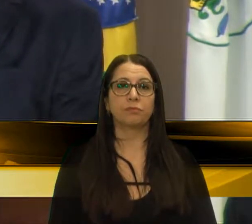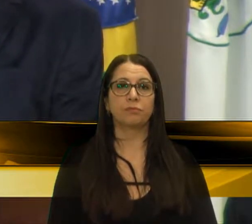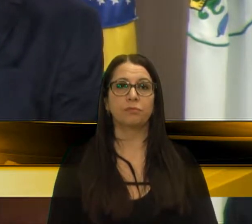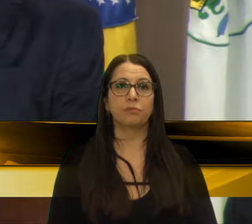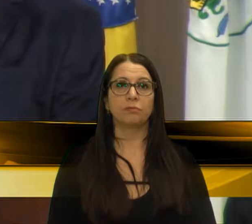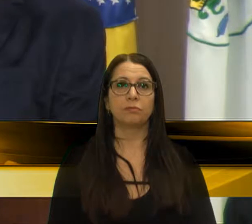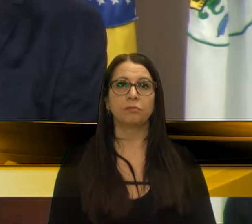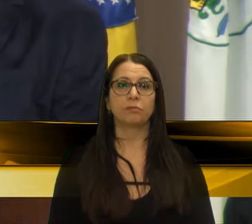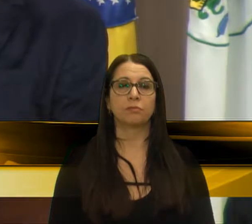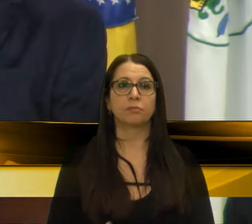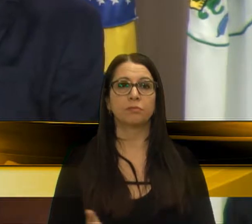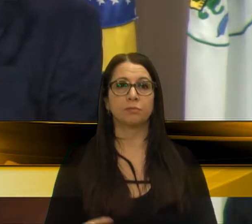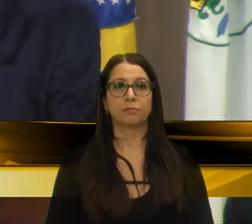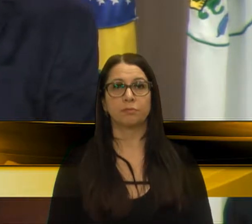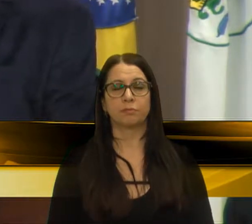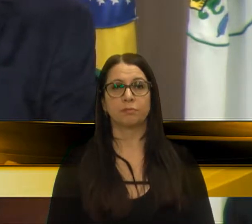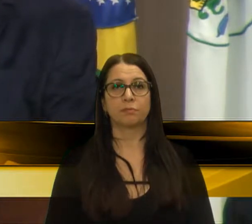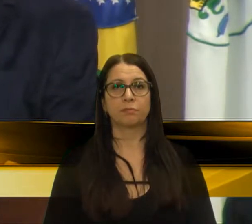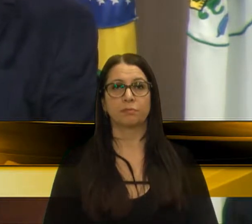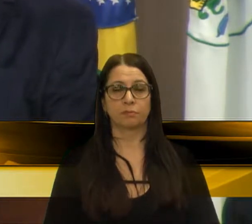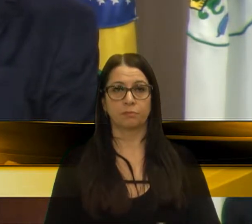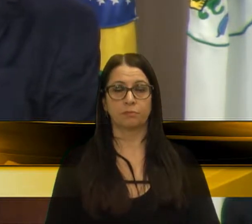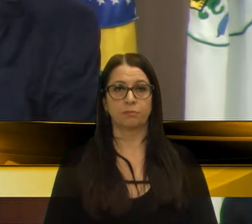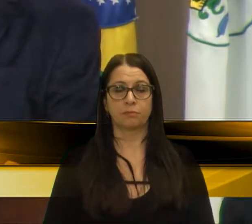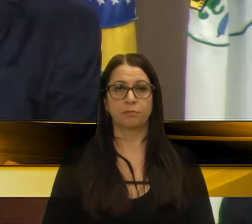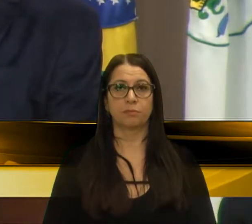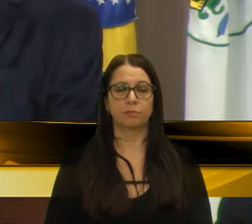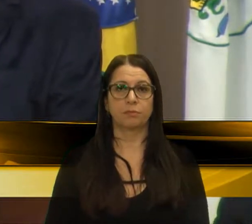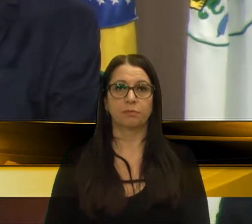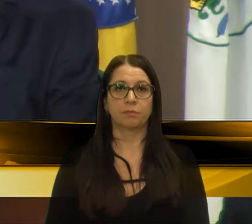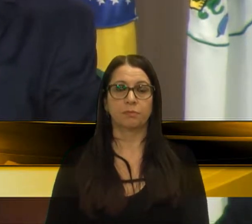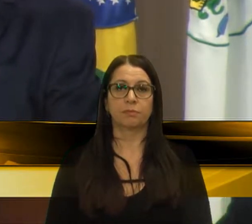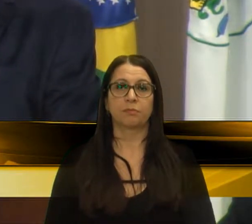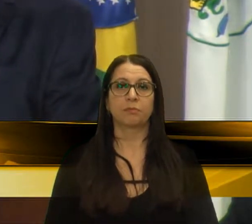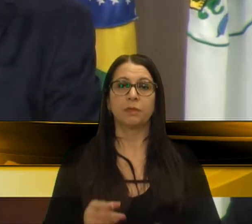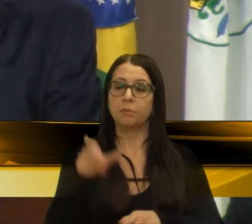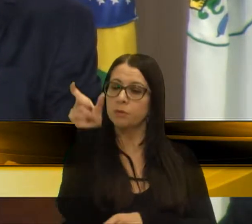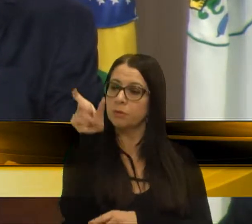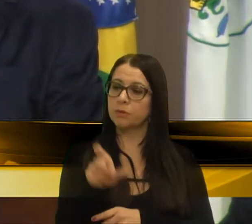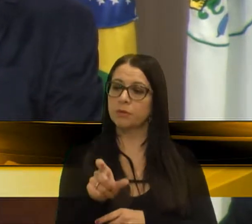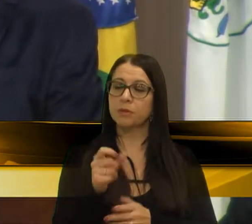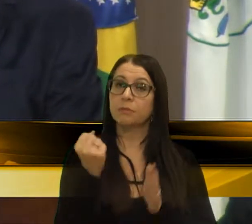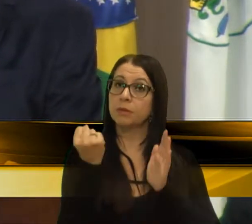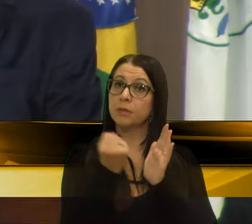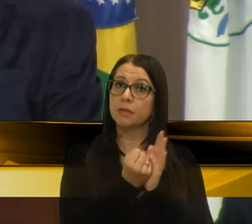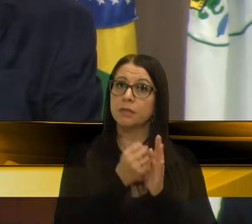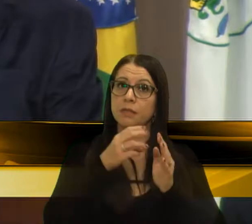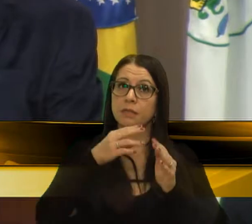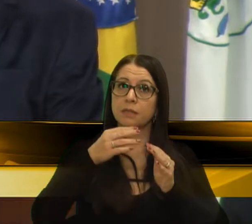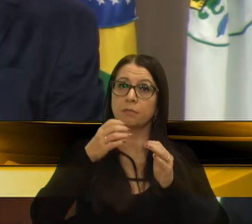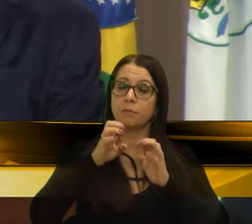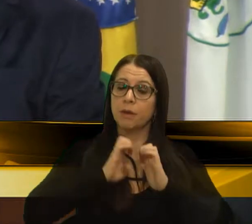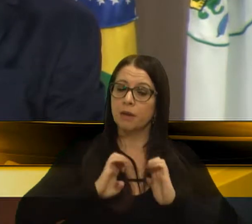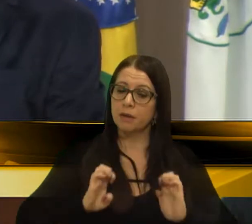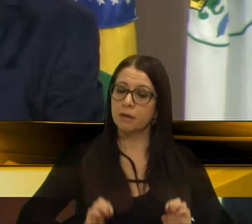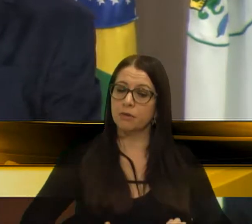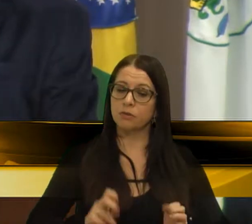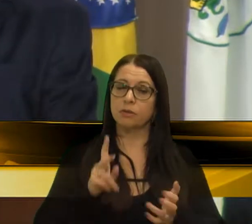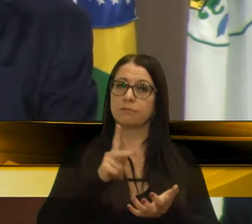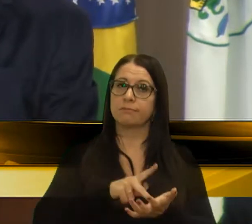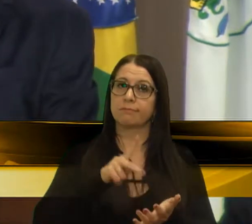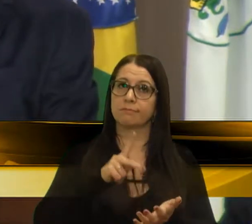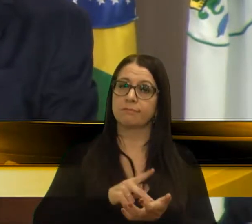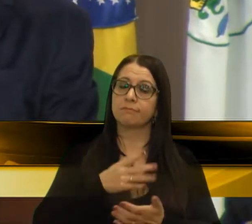Agora me perdi aqui. Personalidade marcada pela ética, pela verdade, como já falei,